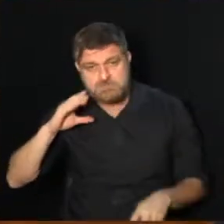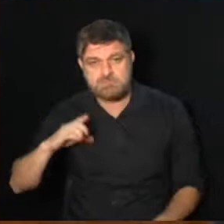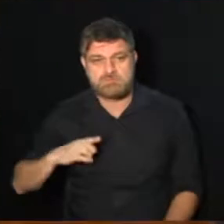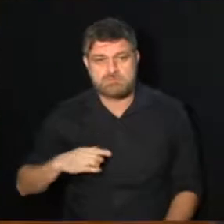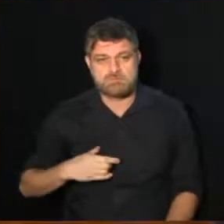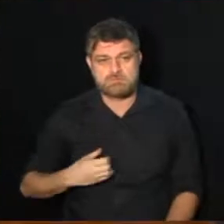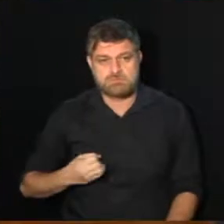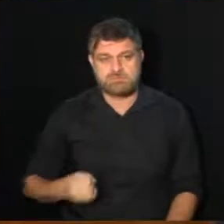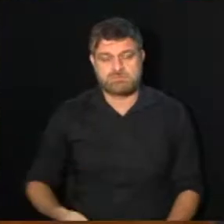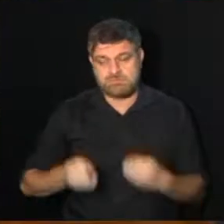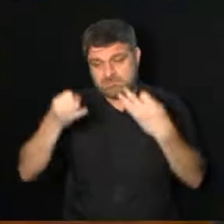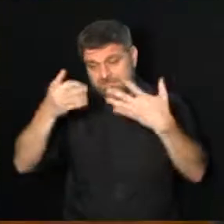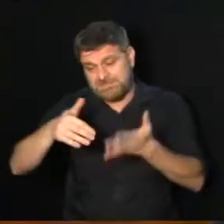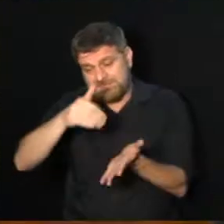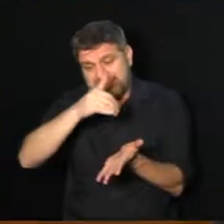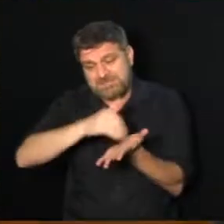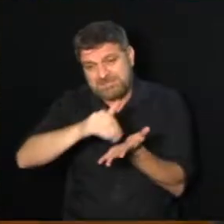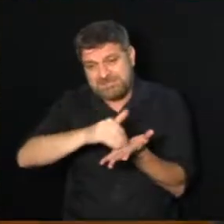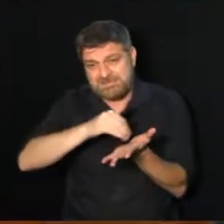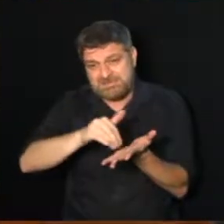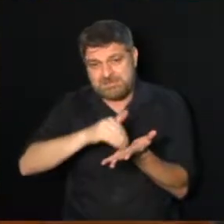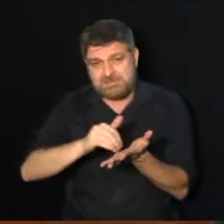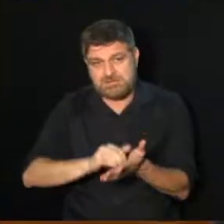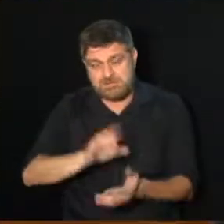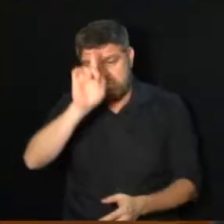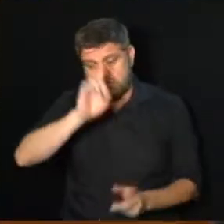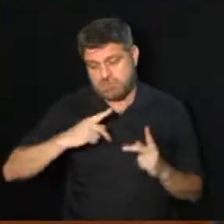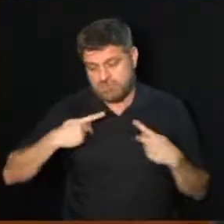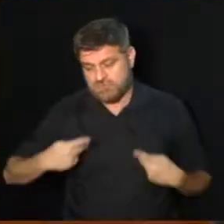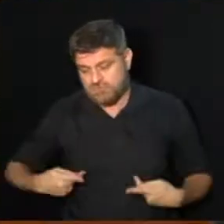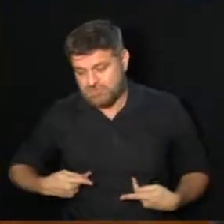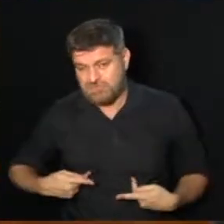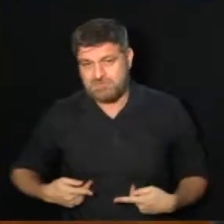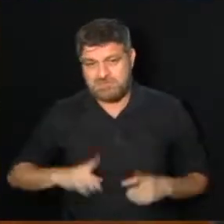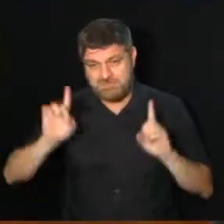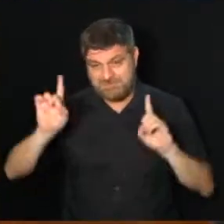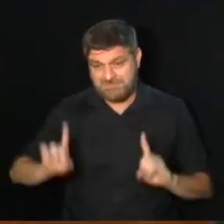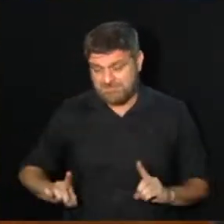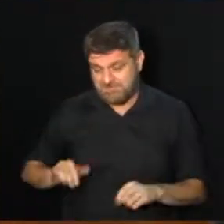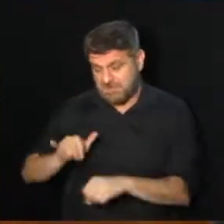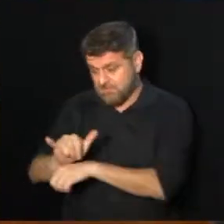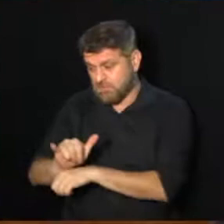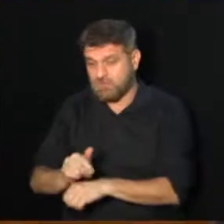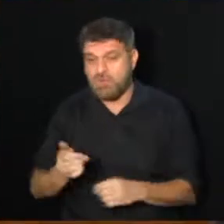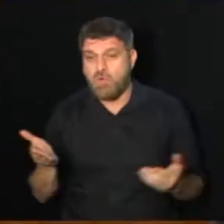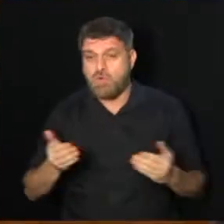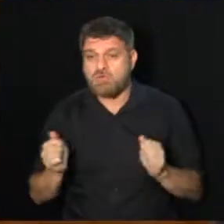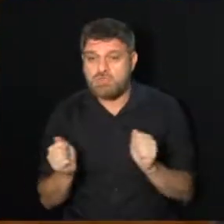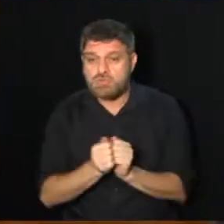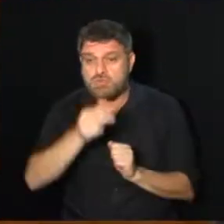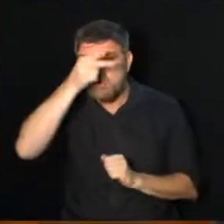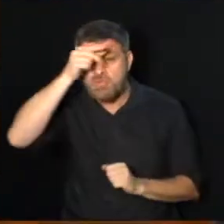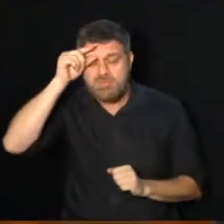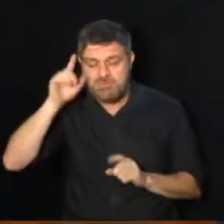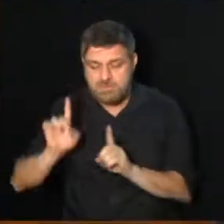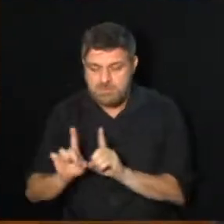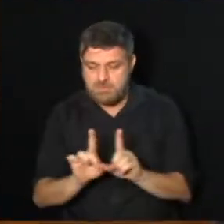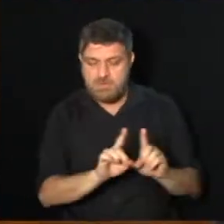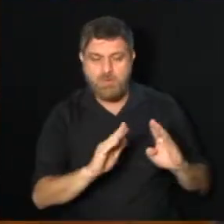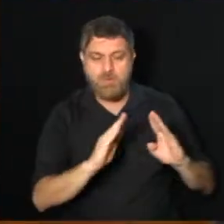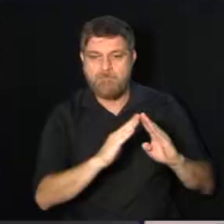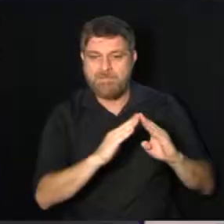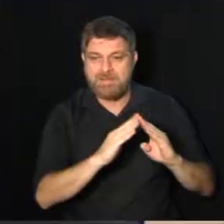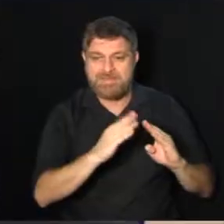uma vez a ausência da nossa secretária Eliane Jocelane, que hoje está com o prefeito inaugurando uma casa-lar para criança e adolescente,